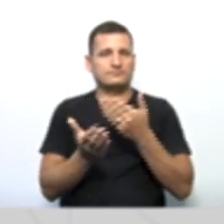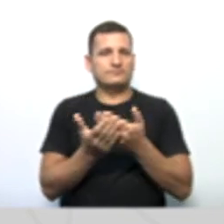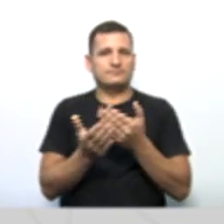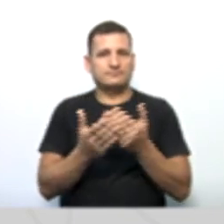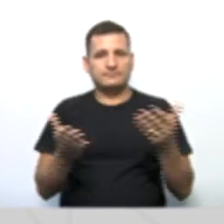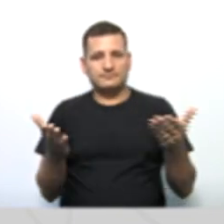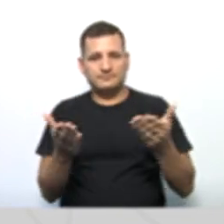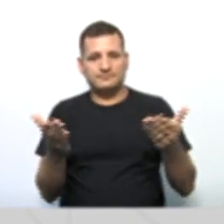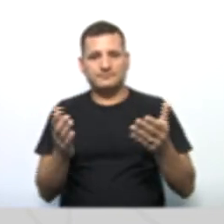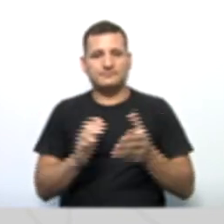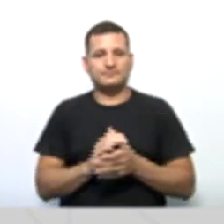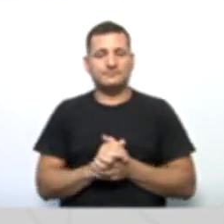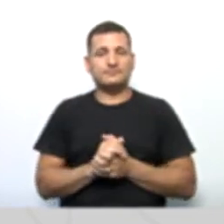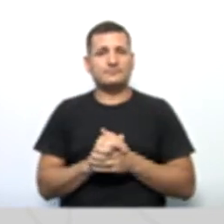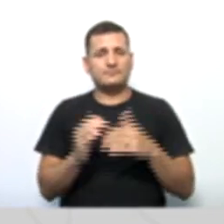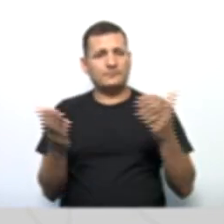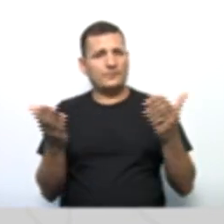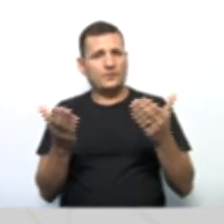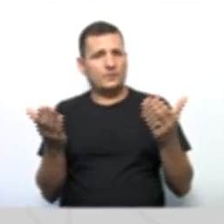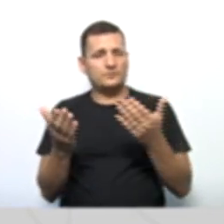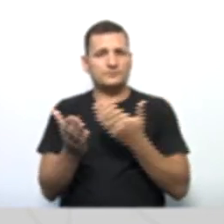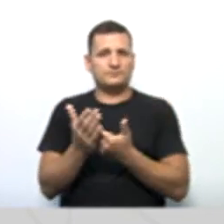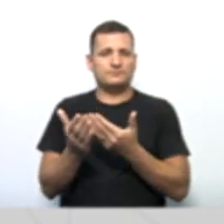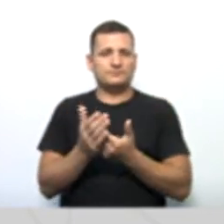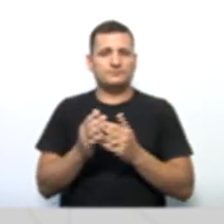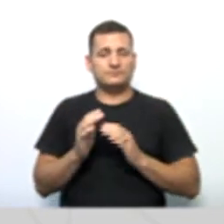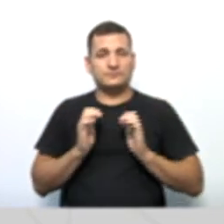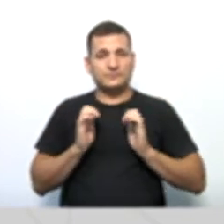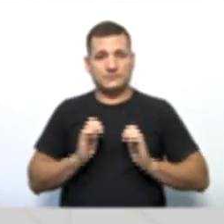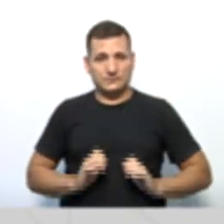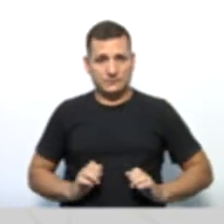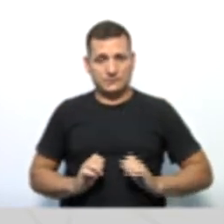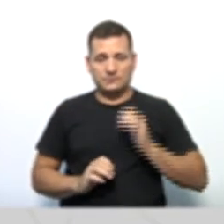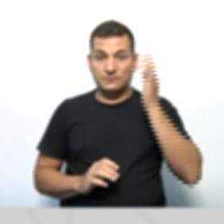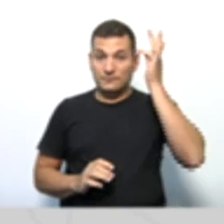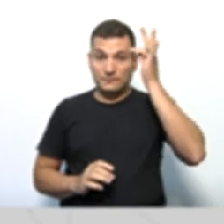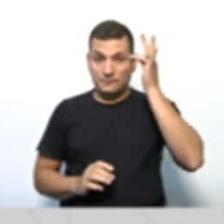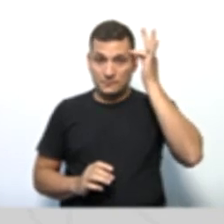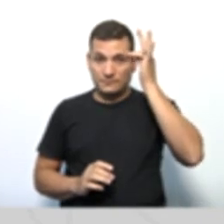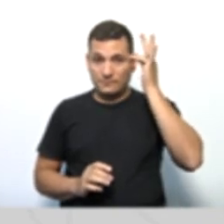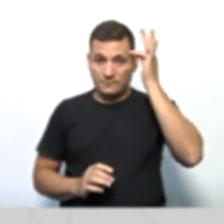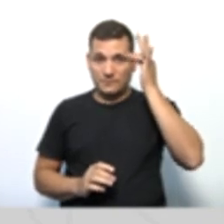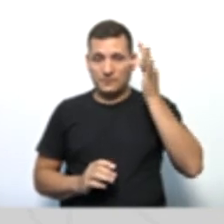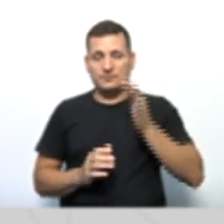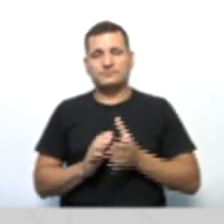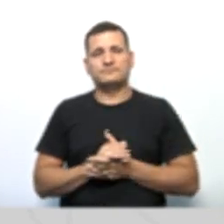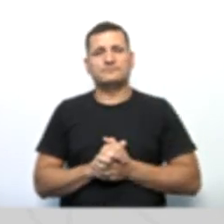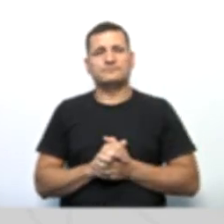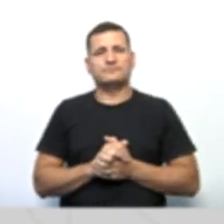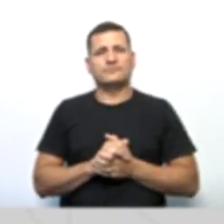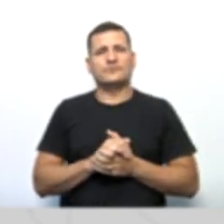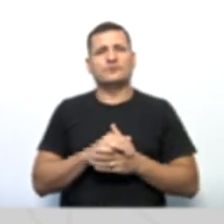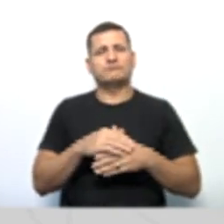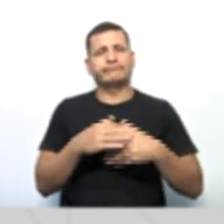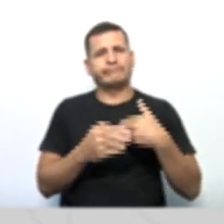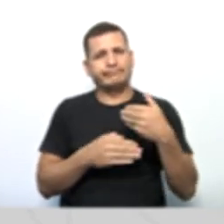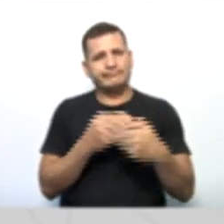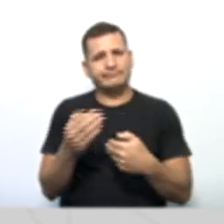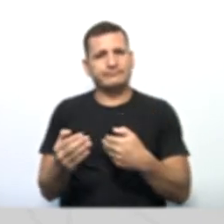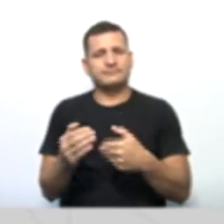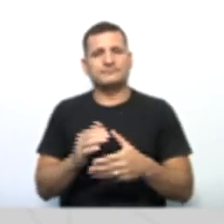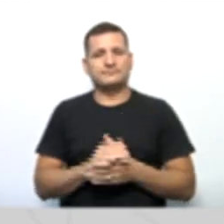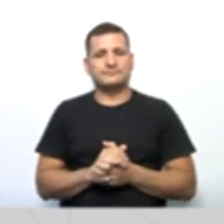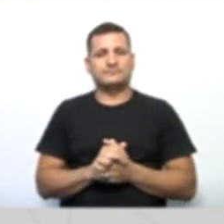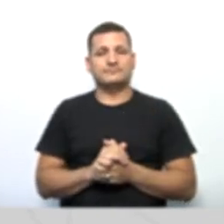hoje. Hoje nós vamos estudar a ética na filosofia moderna, a ética utilitarista e a